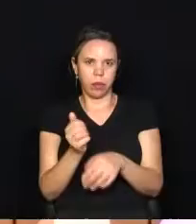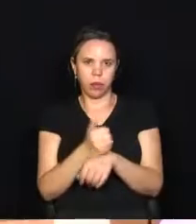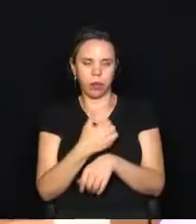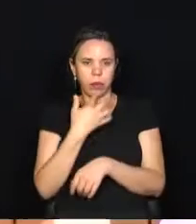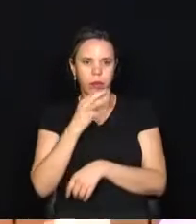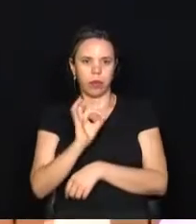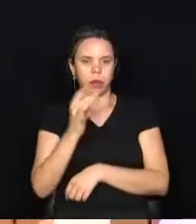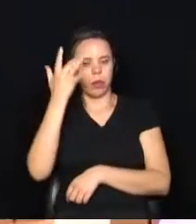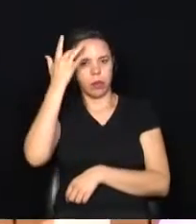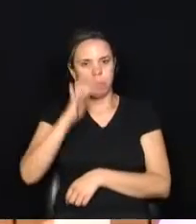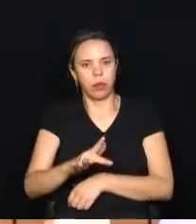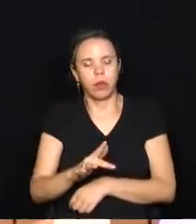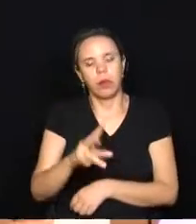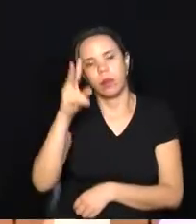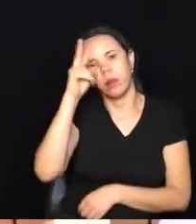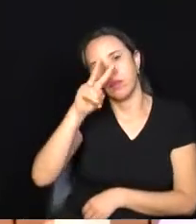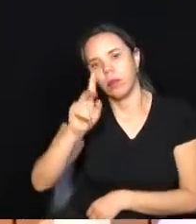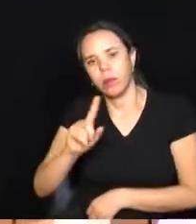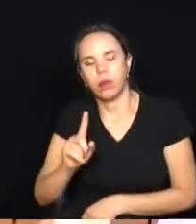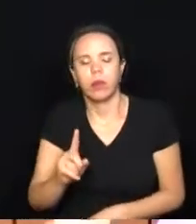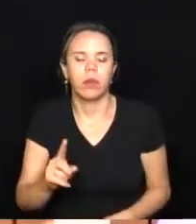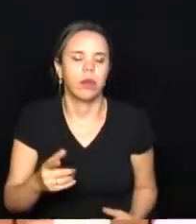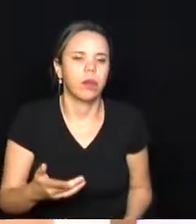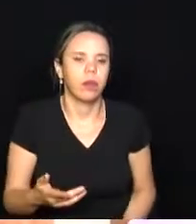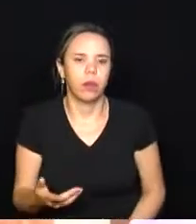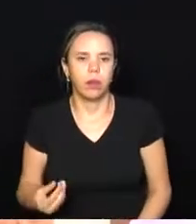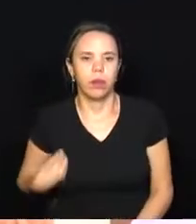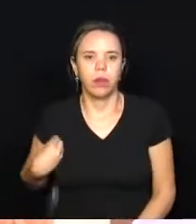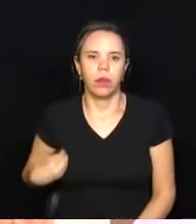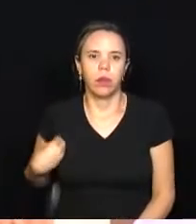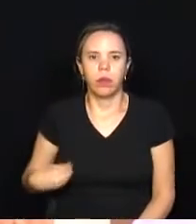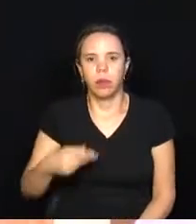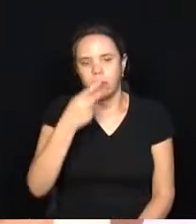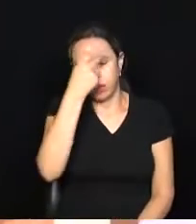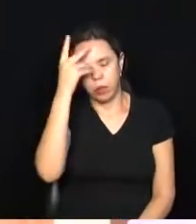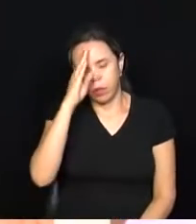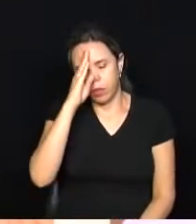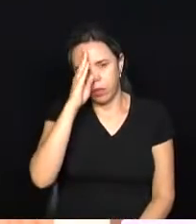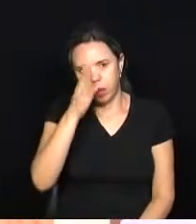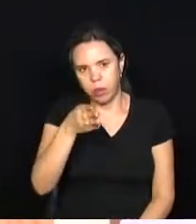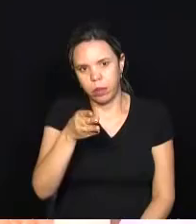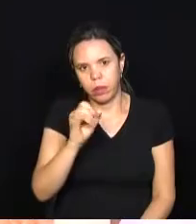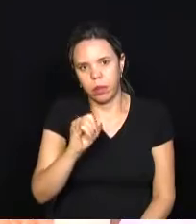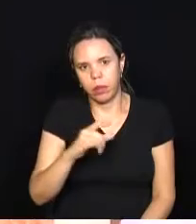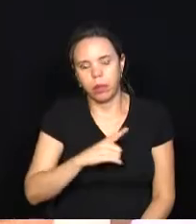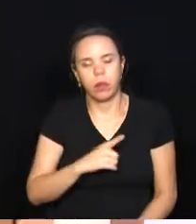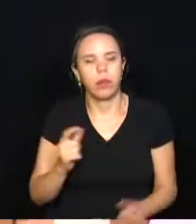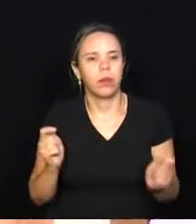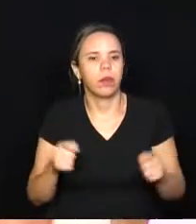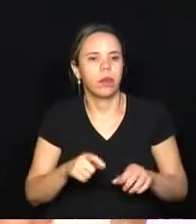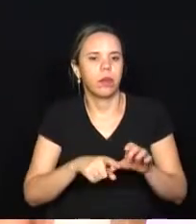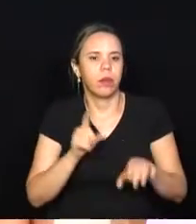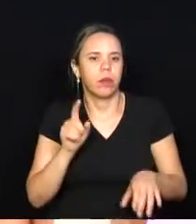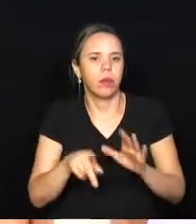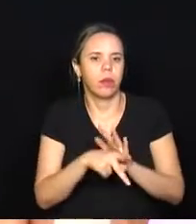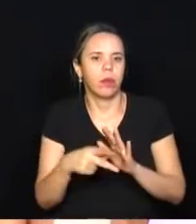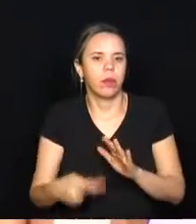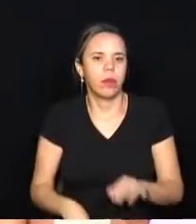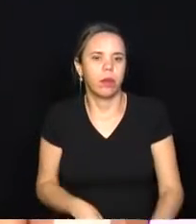ela não sabe qual é o histórico de vida dessa pessoa, principalmente se ela tiver condições de autonomia própria,